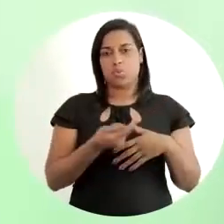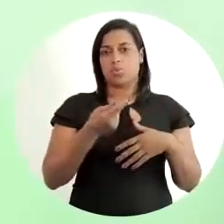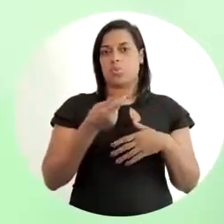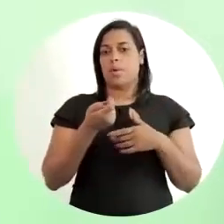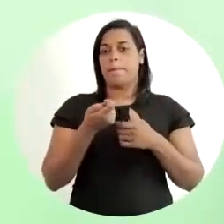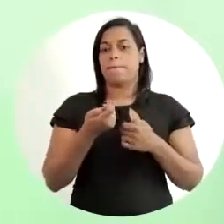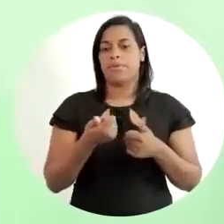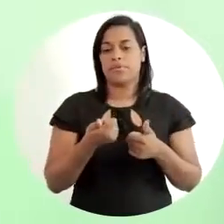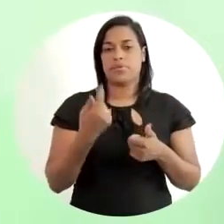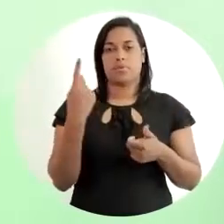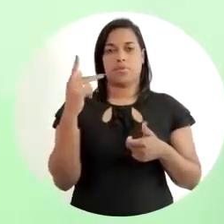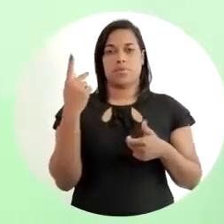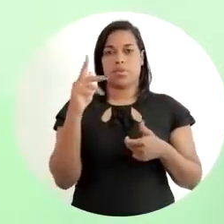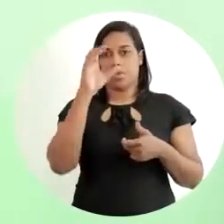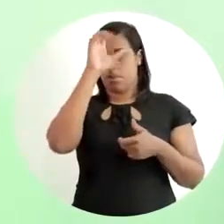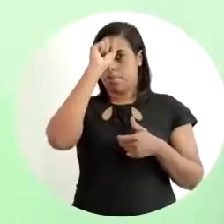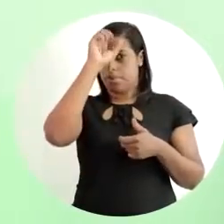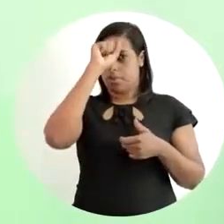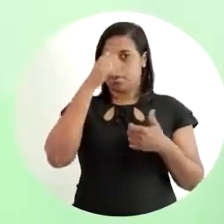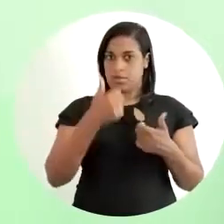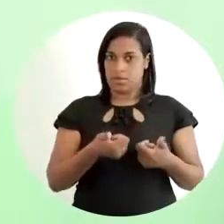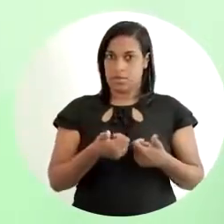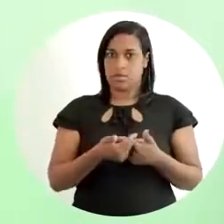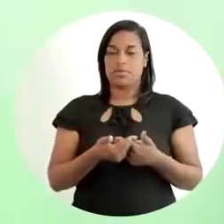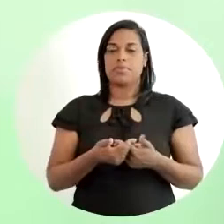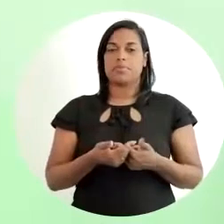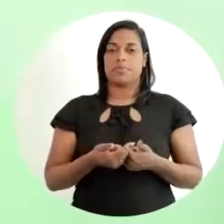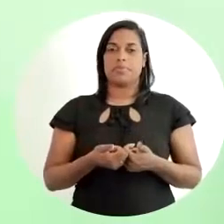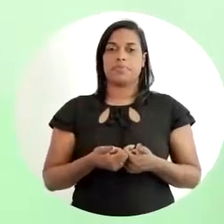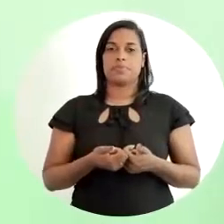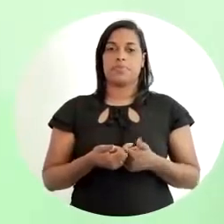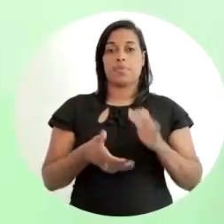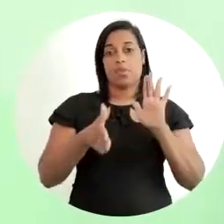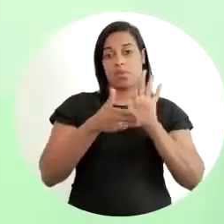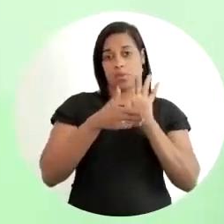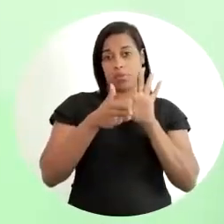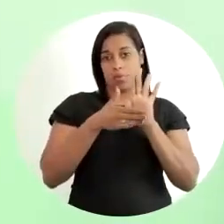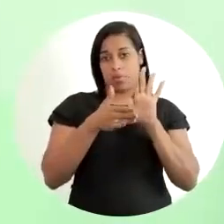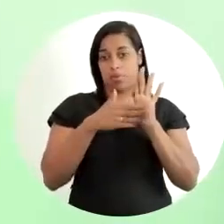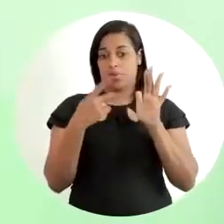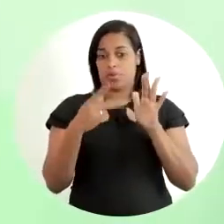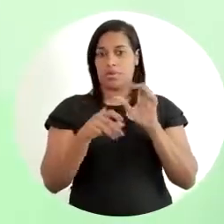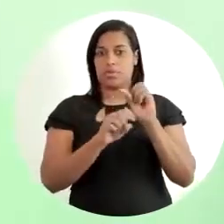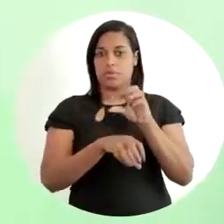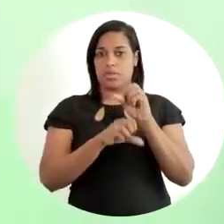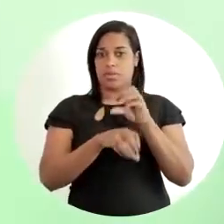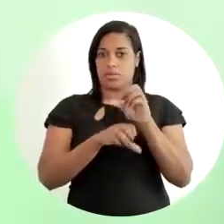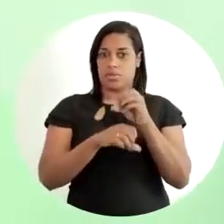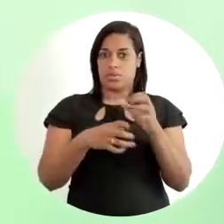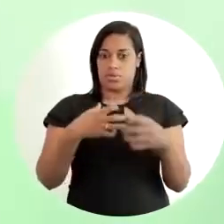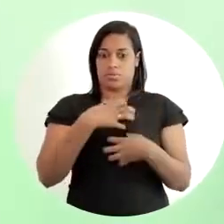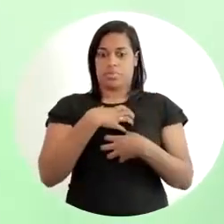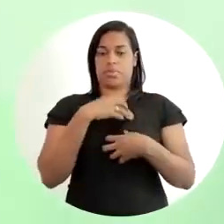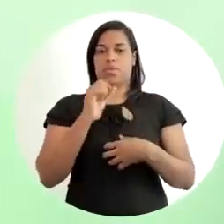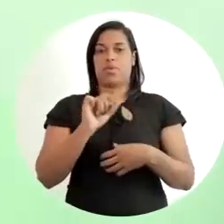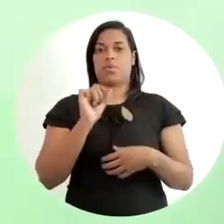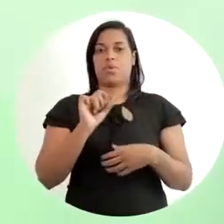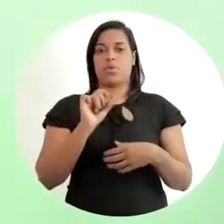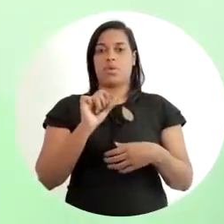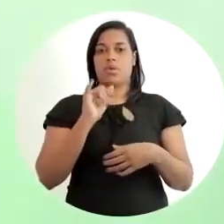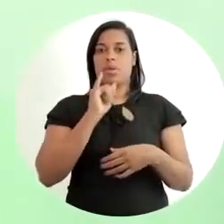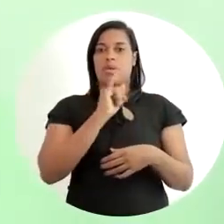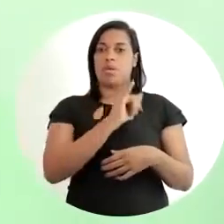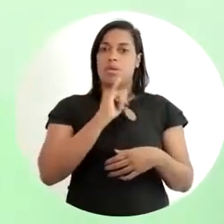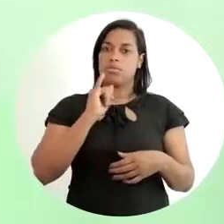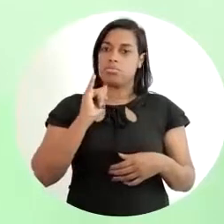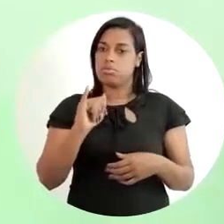que a natureza oferece para que ele aprenda. Tanto que das propostas dessa educação intuitiva era